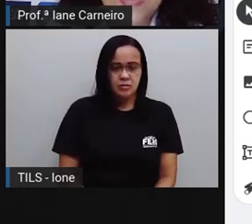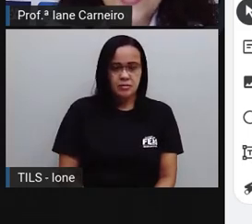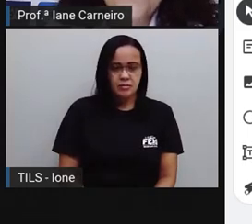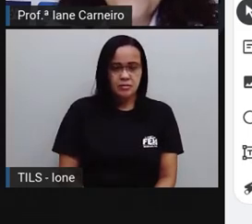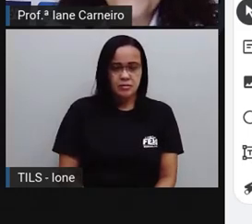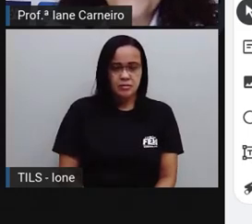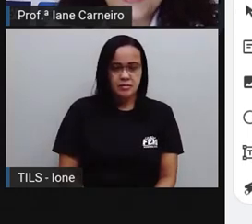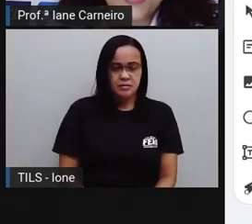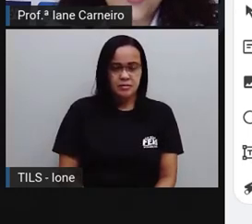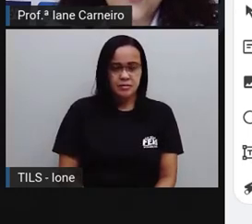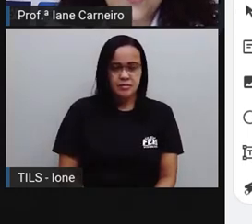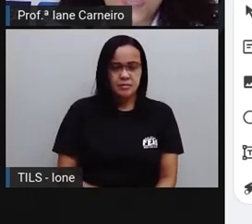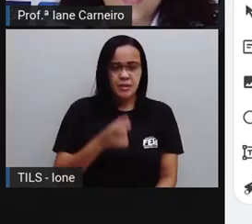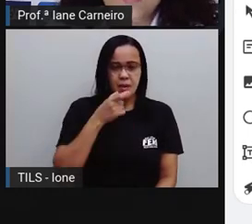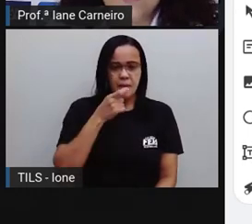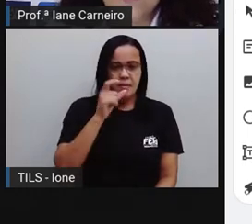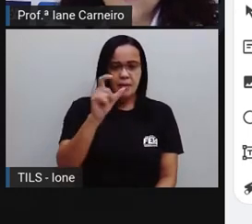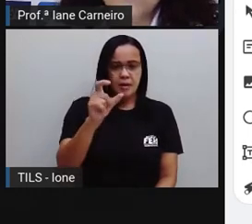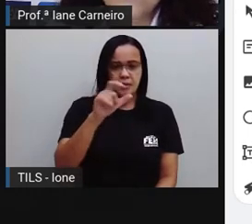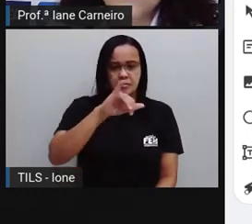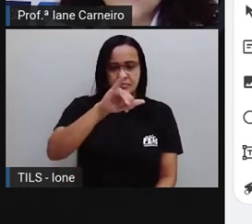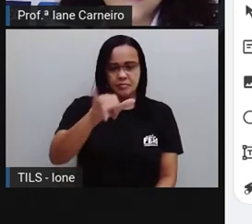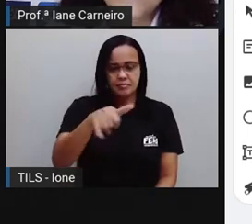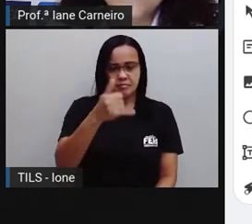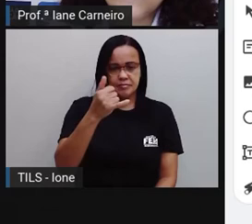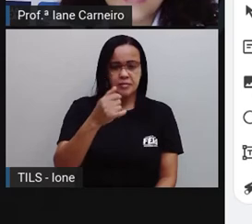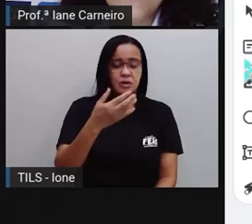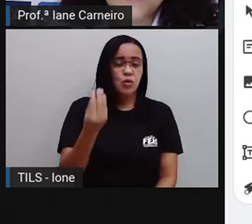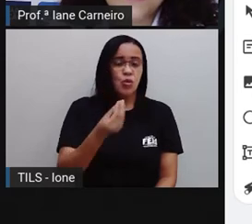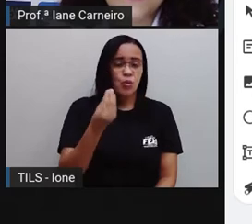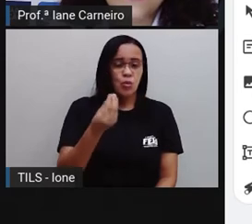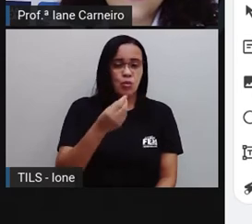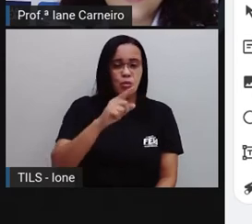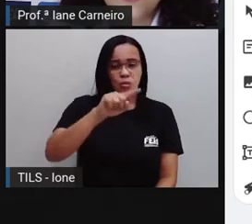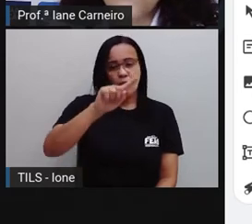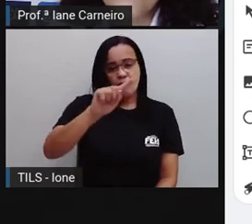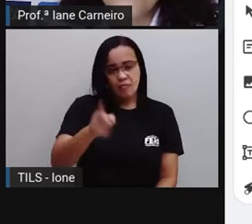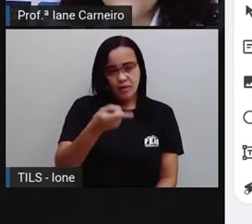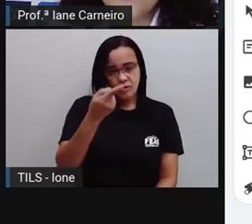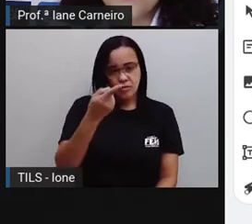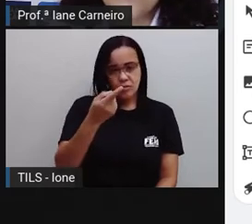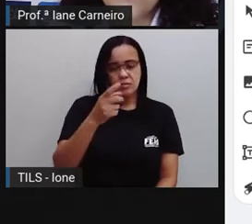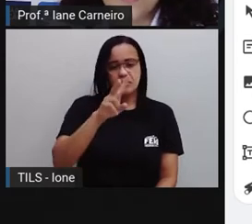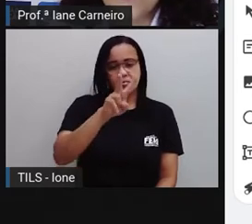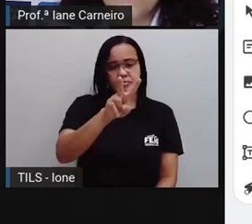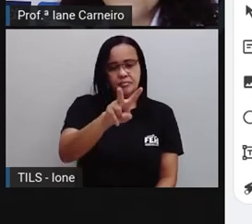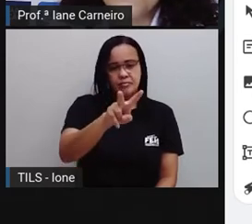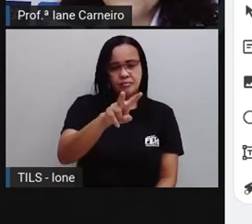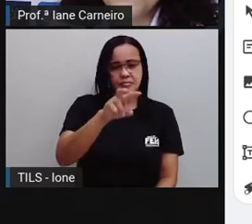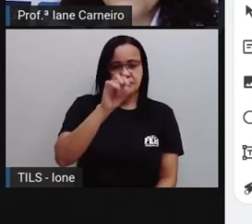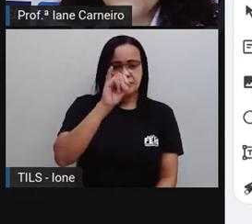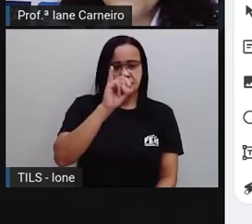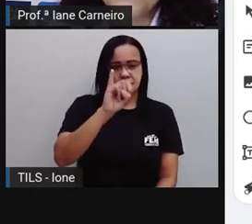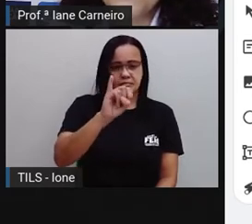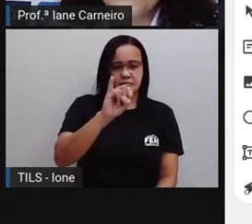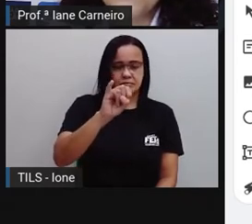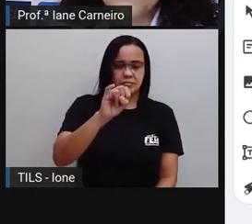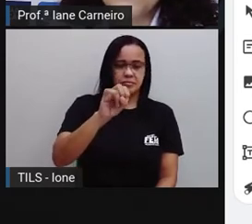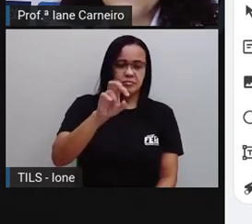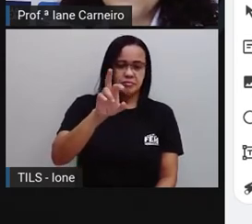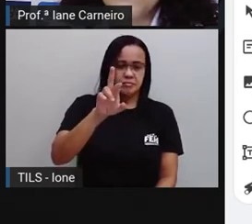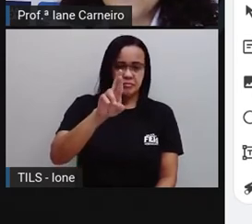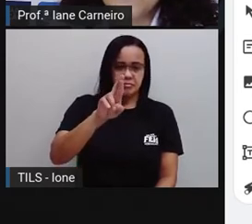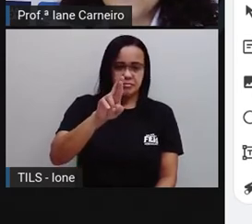a palavra, ó que é esse final aqui ó, ó